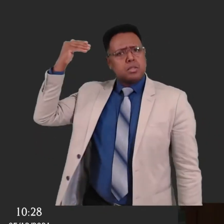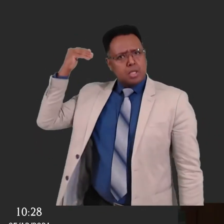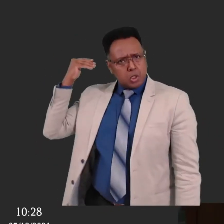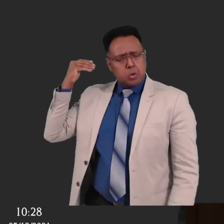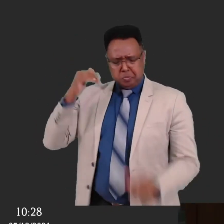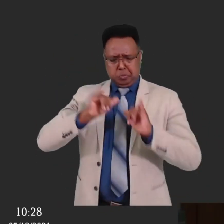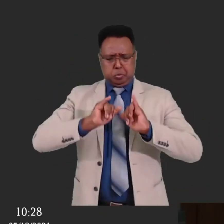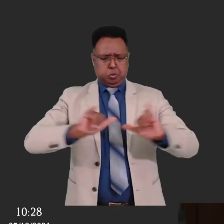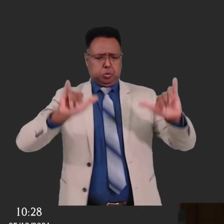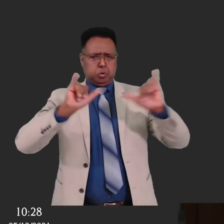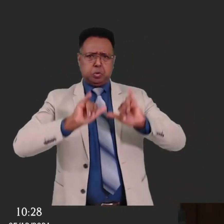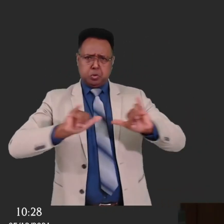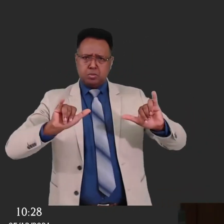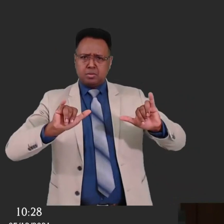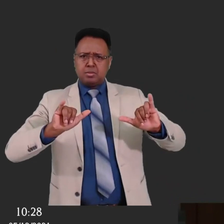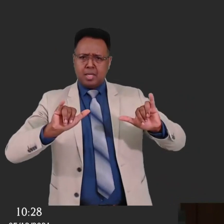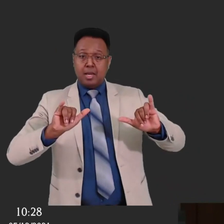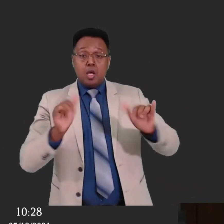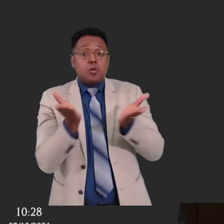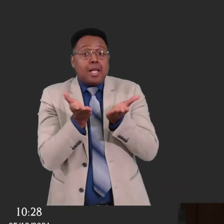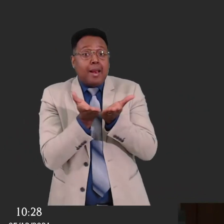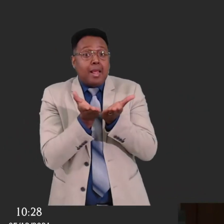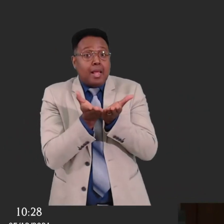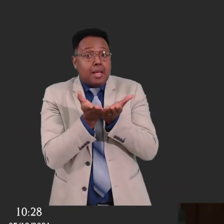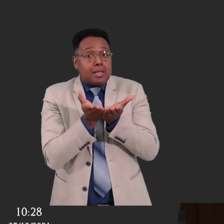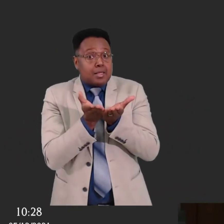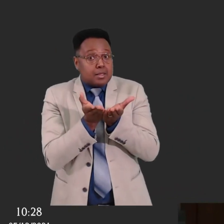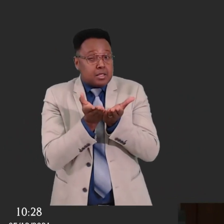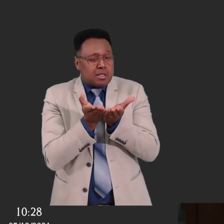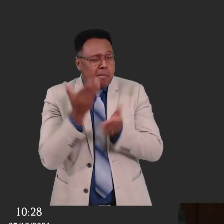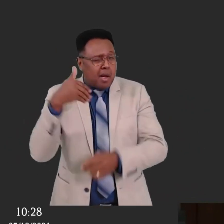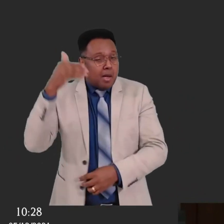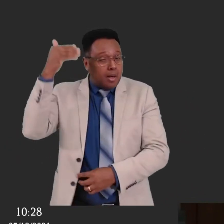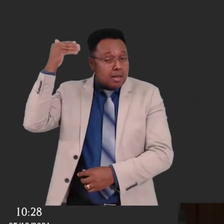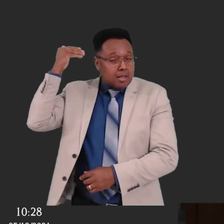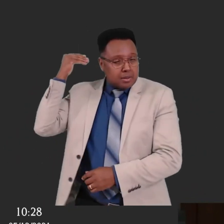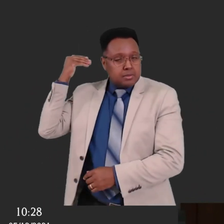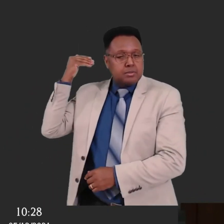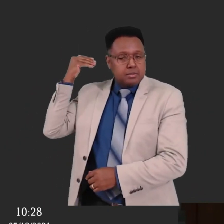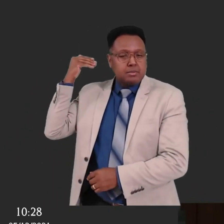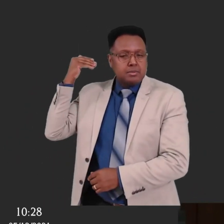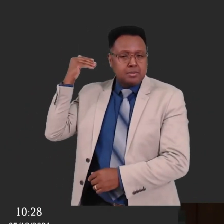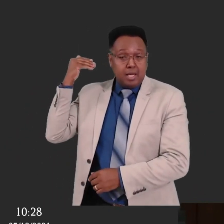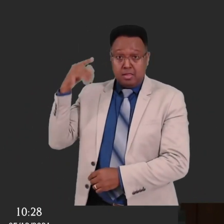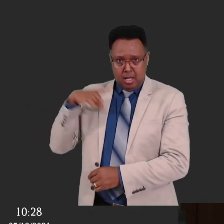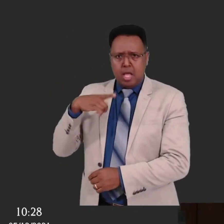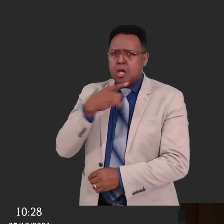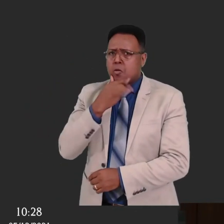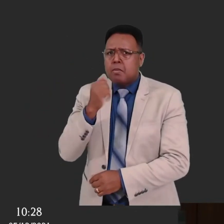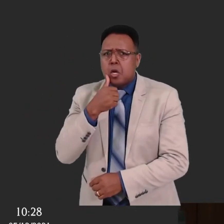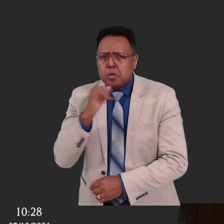falava, irmãos. Os crentes antigos devem se lembrar que no passado tem aqui, irmãos, crentes